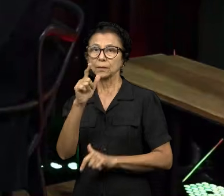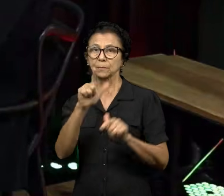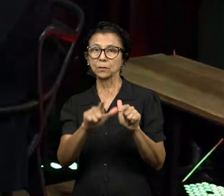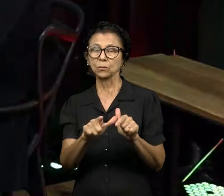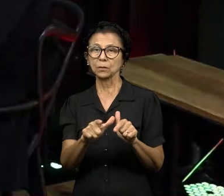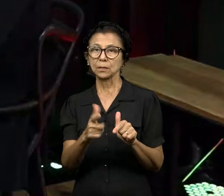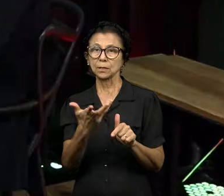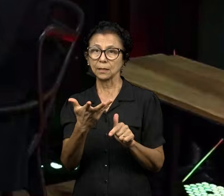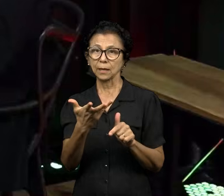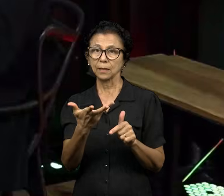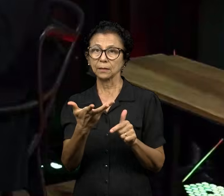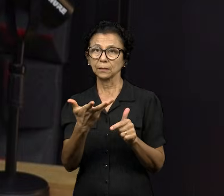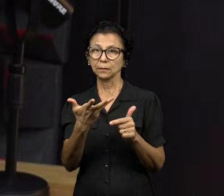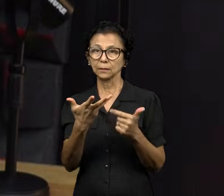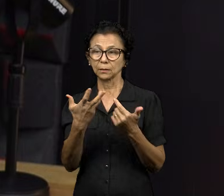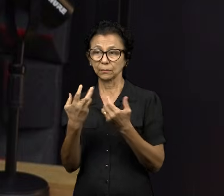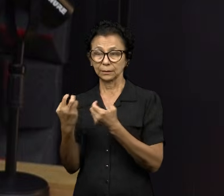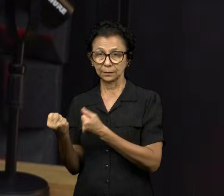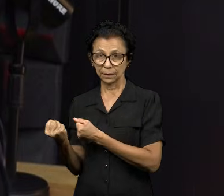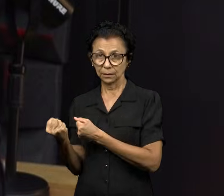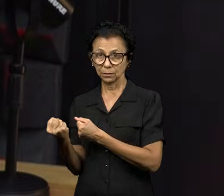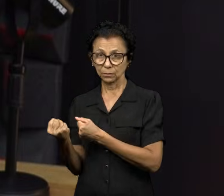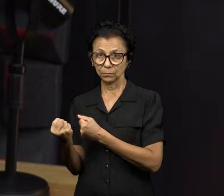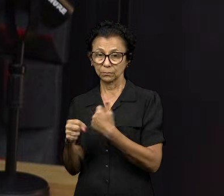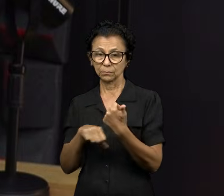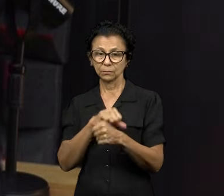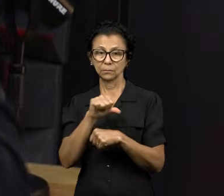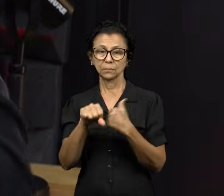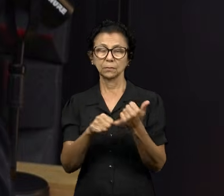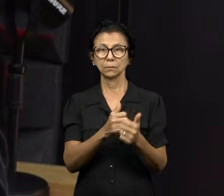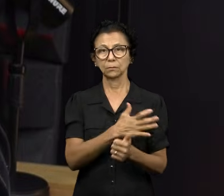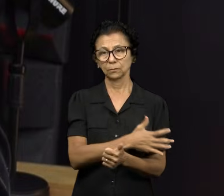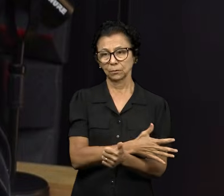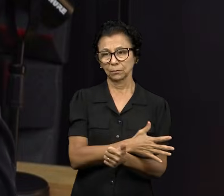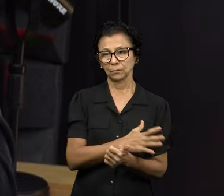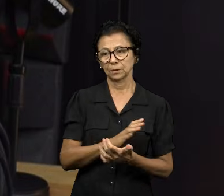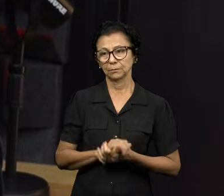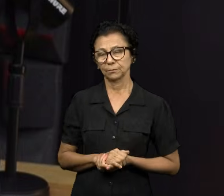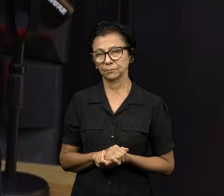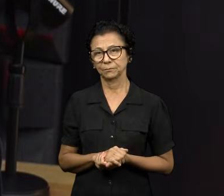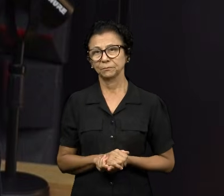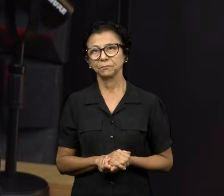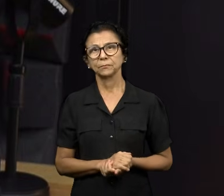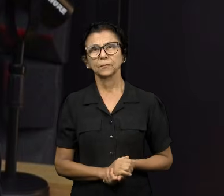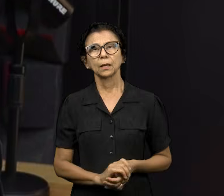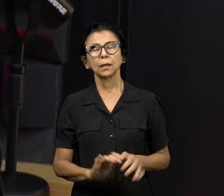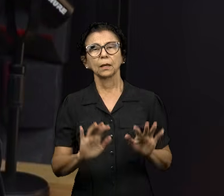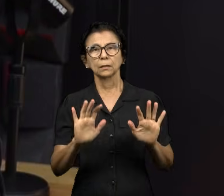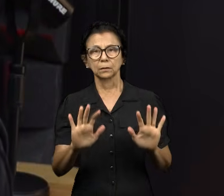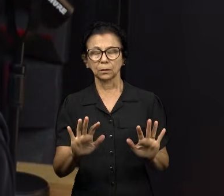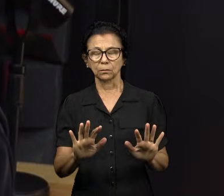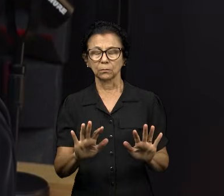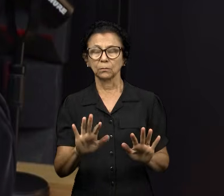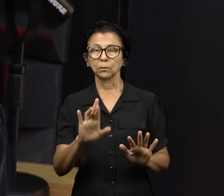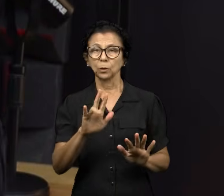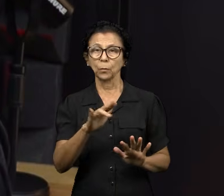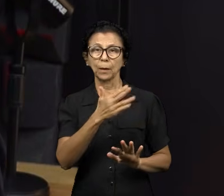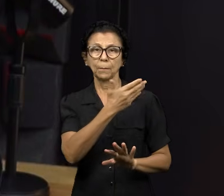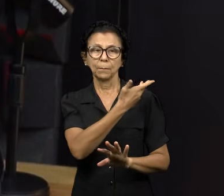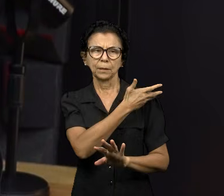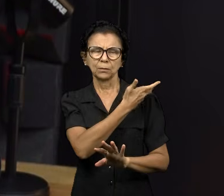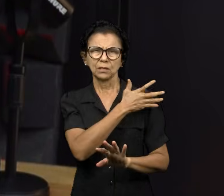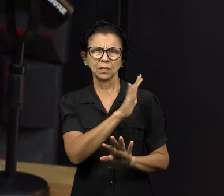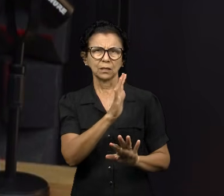Senhor estava falando assim, olha, eu escolho aquele que vou vivificar. Não é porque o Senhor faz acepção de pessoas, mas